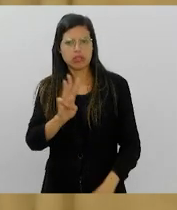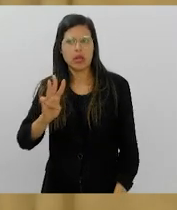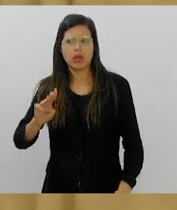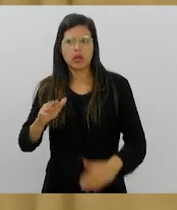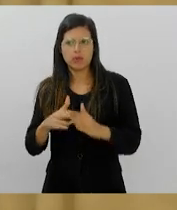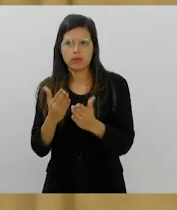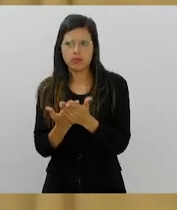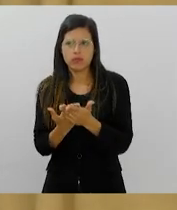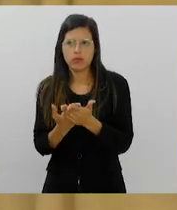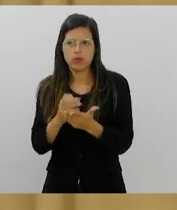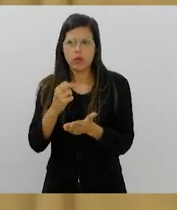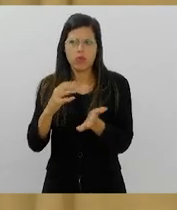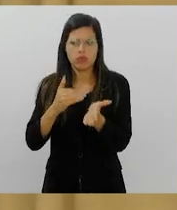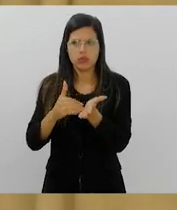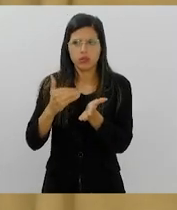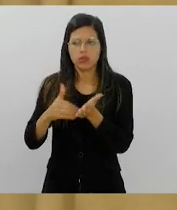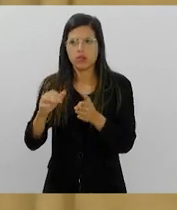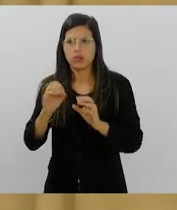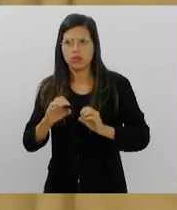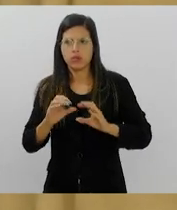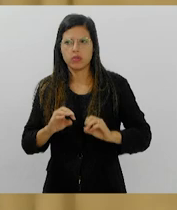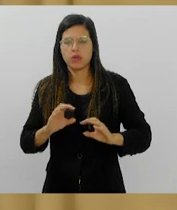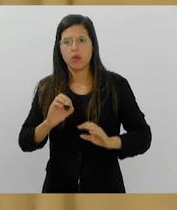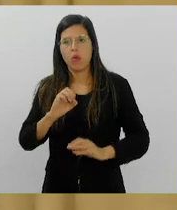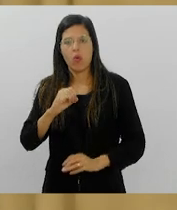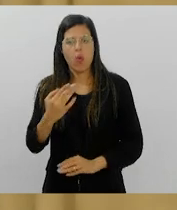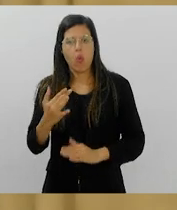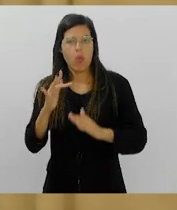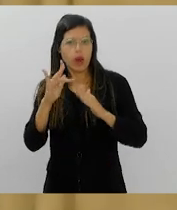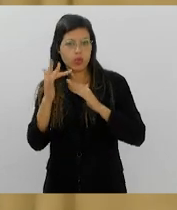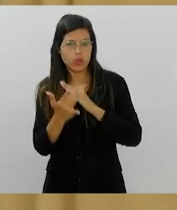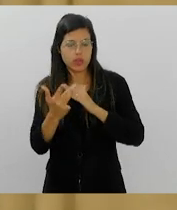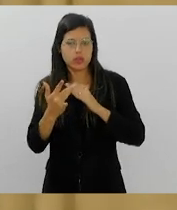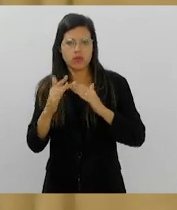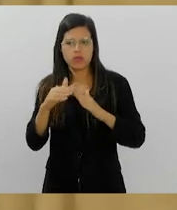página ou o perfil da rede social da escola.